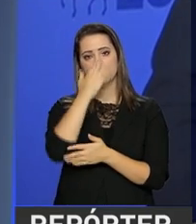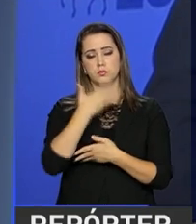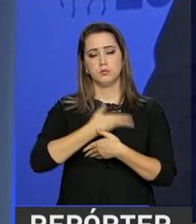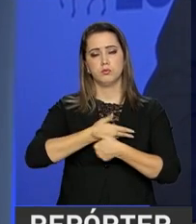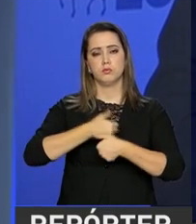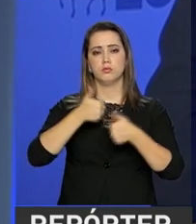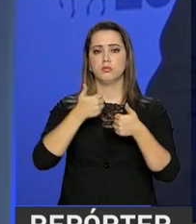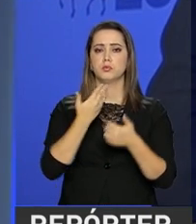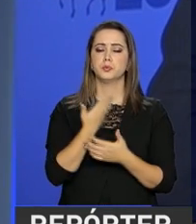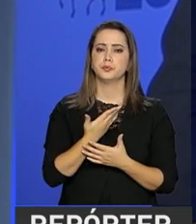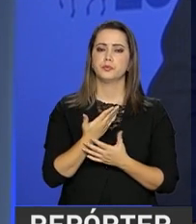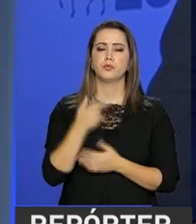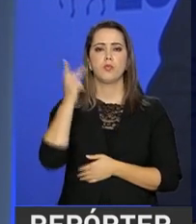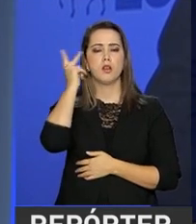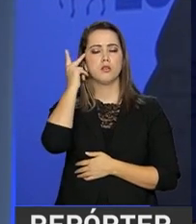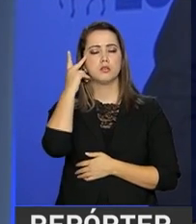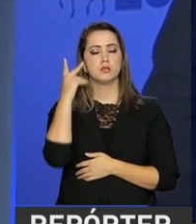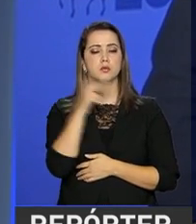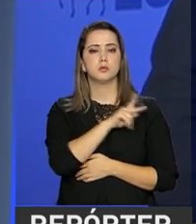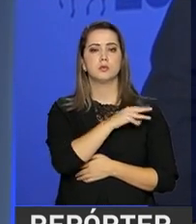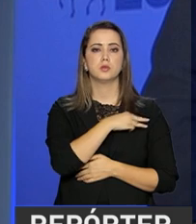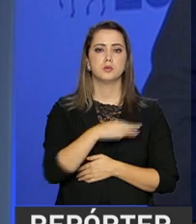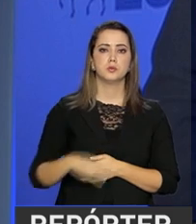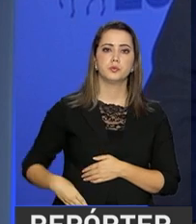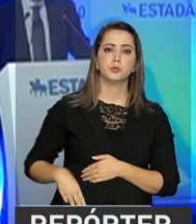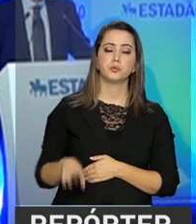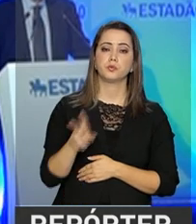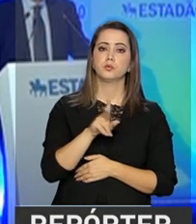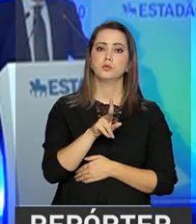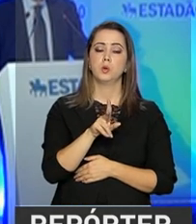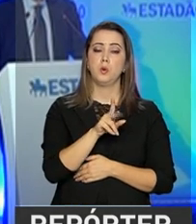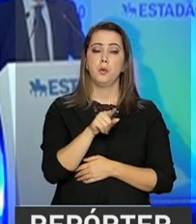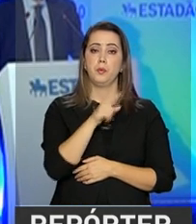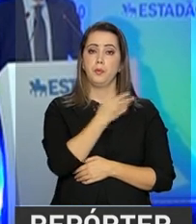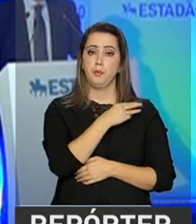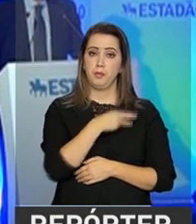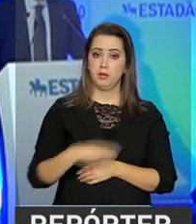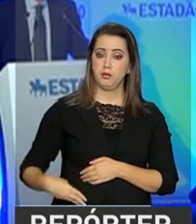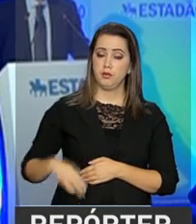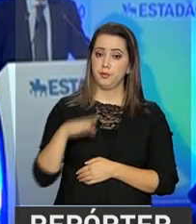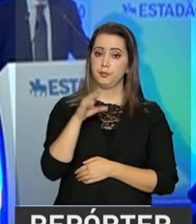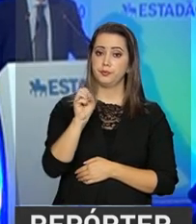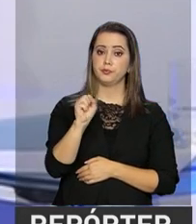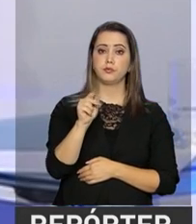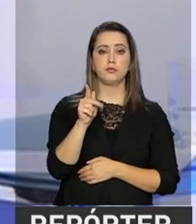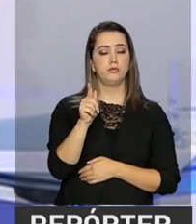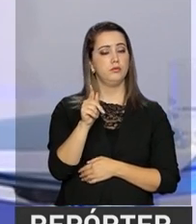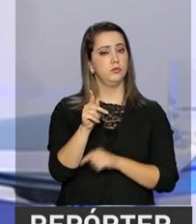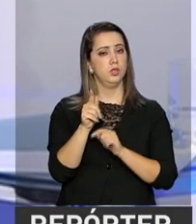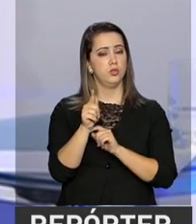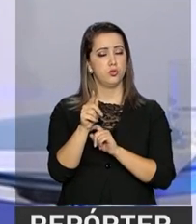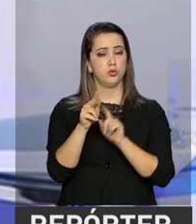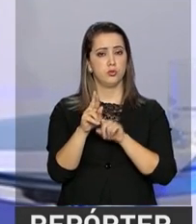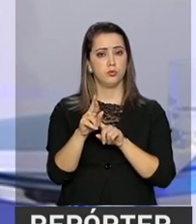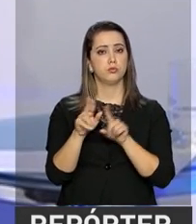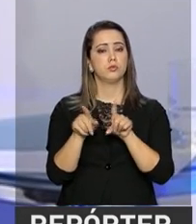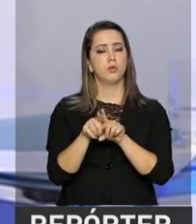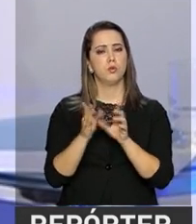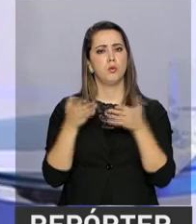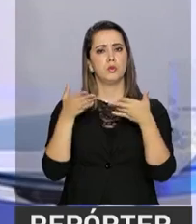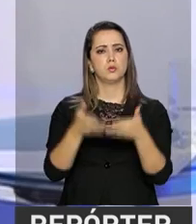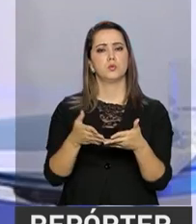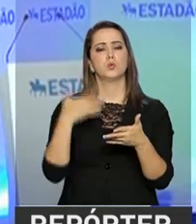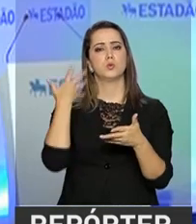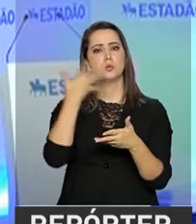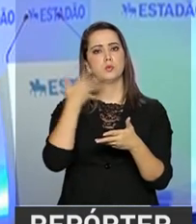em são paulo o ministro chefe da secretaria geral da presidência da república moreira franco participou de um fórum do grupo